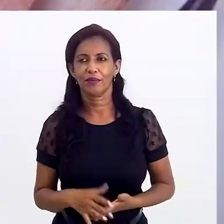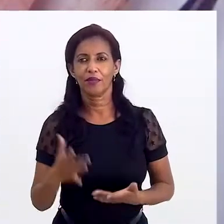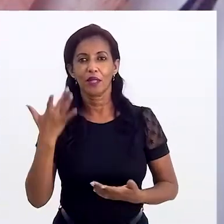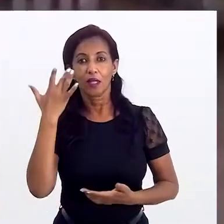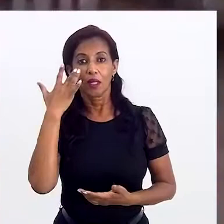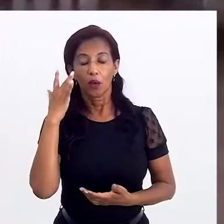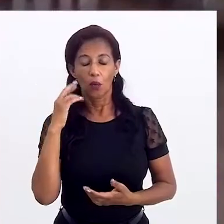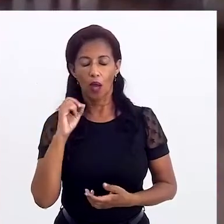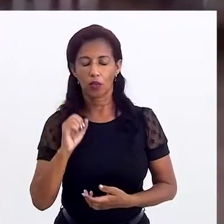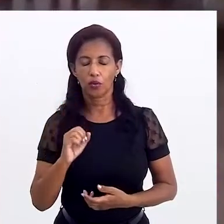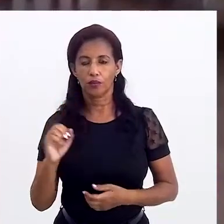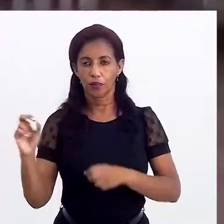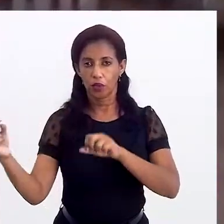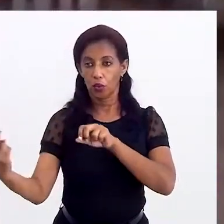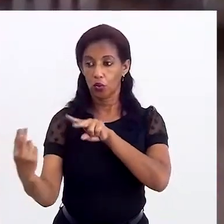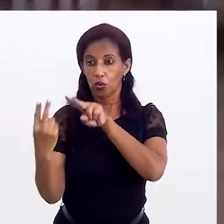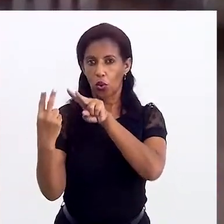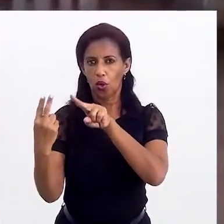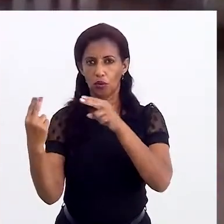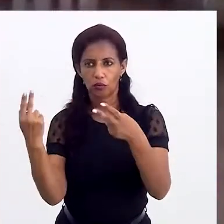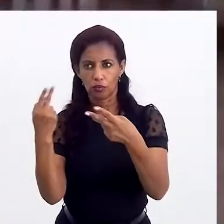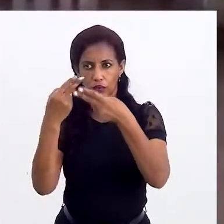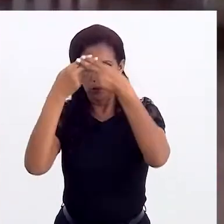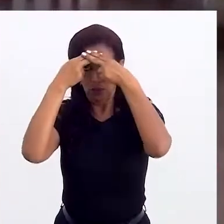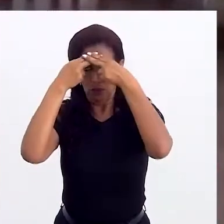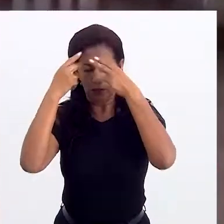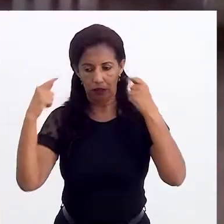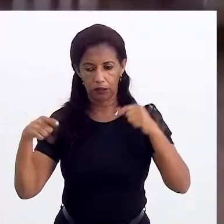Eu acho esse episódio traumático do